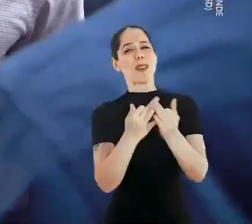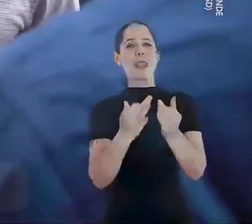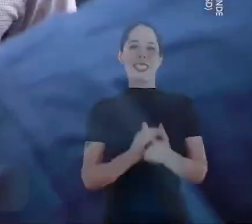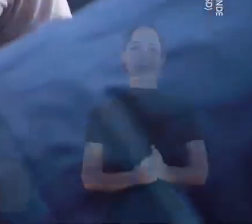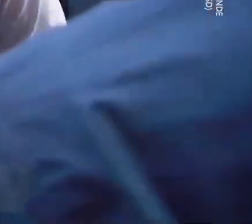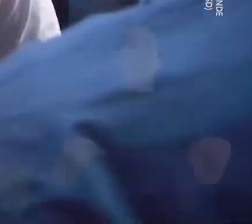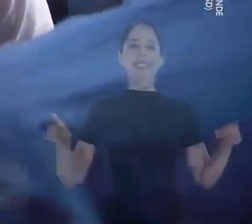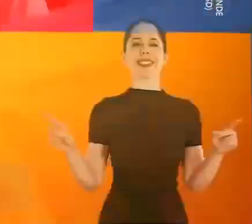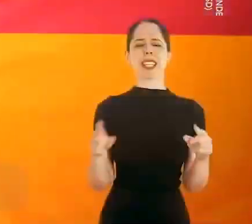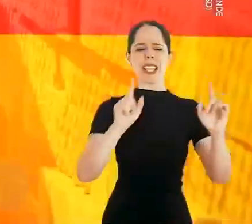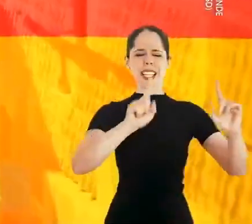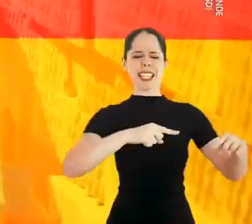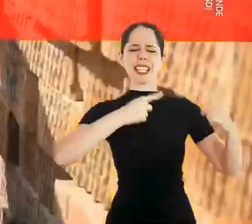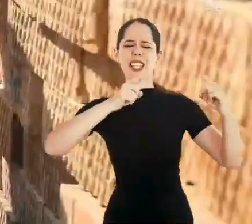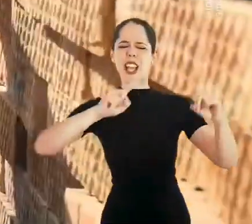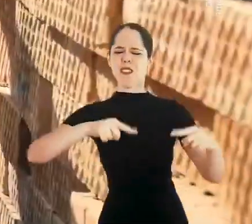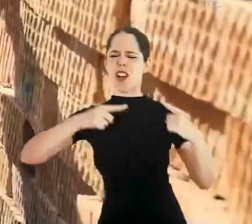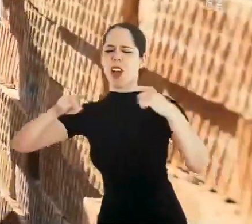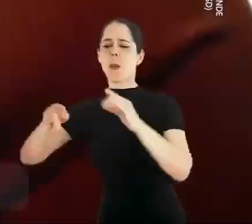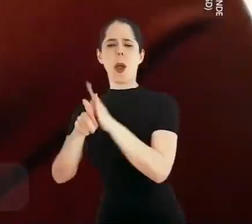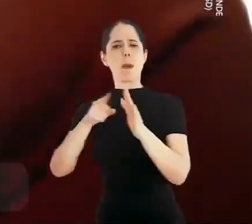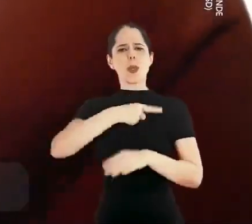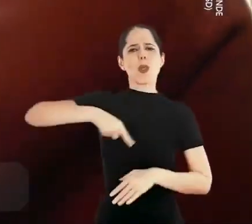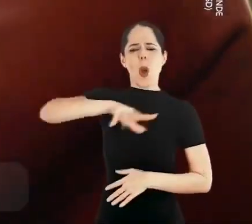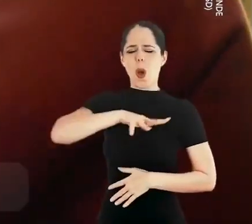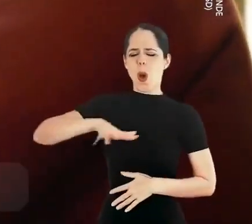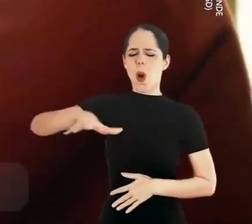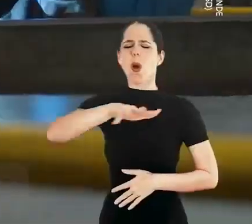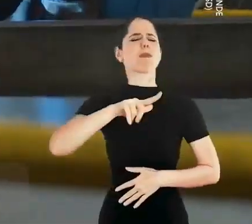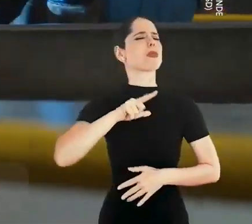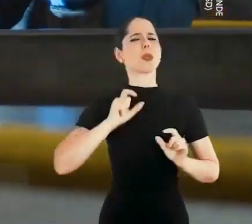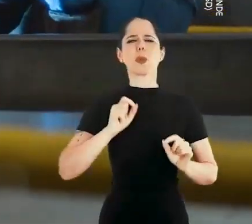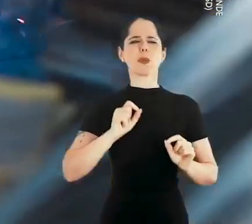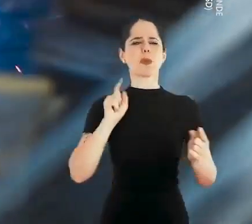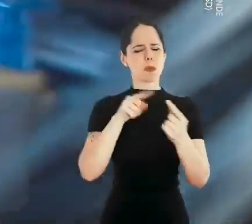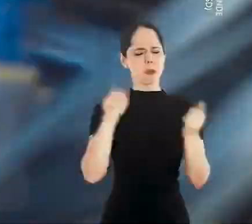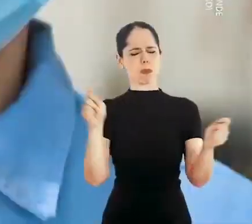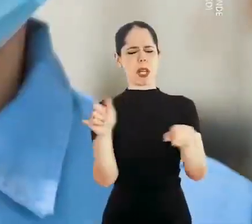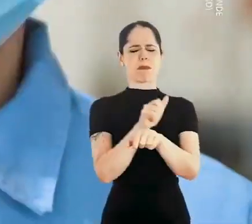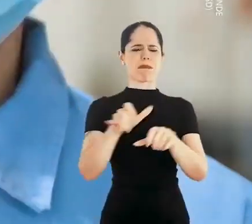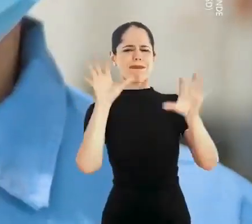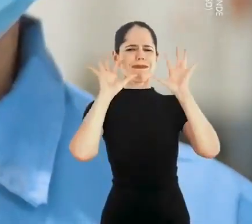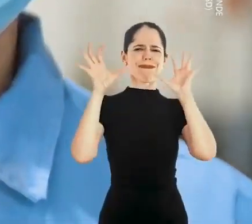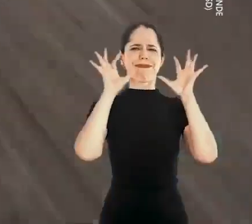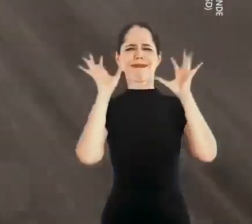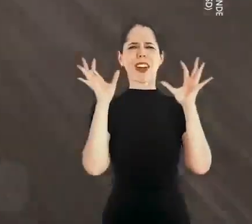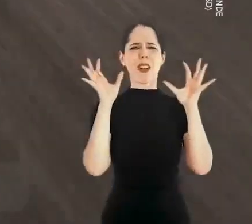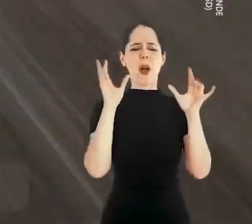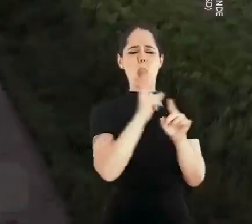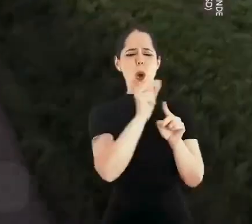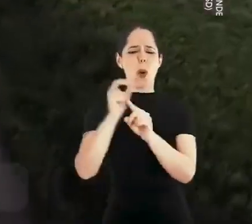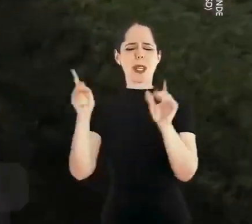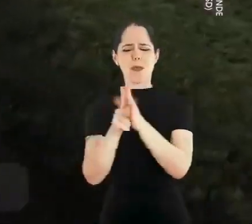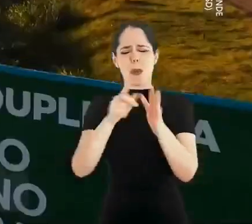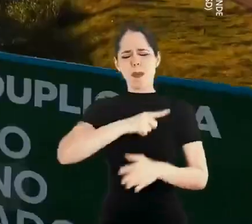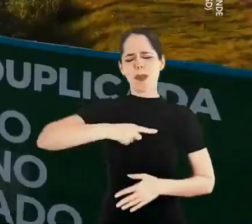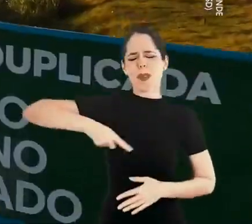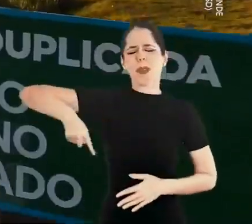sua família. Desafios que são nossos pra resolver. Conquistas